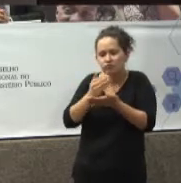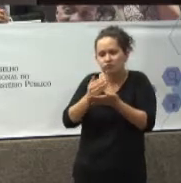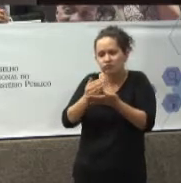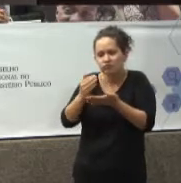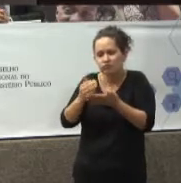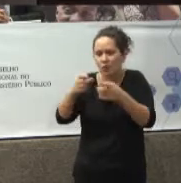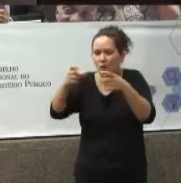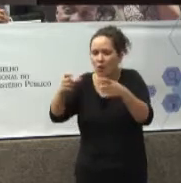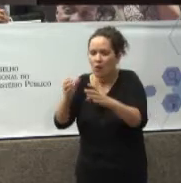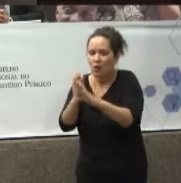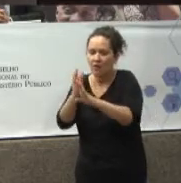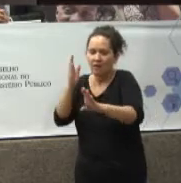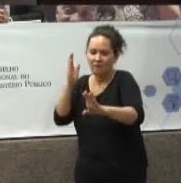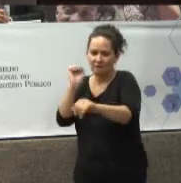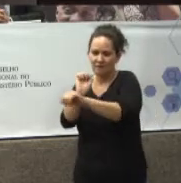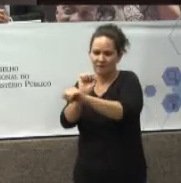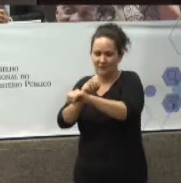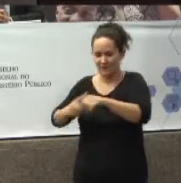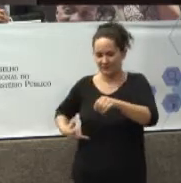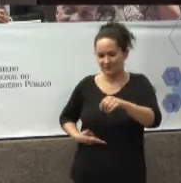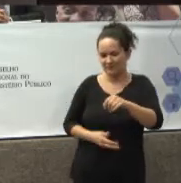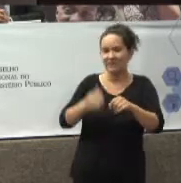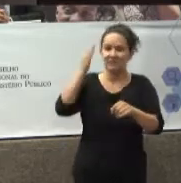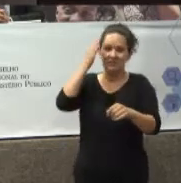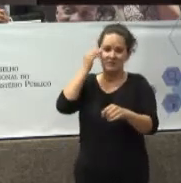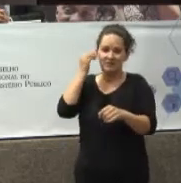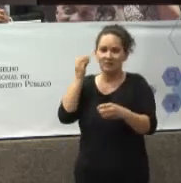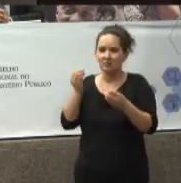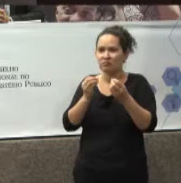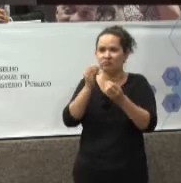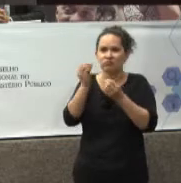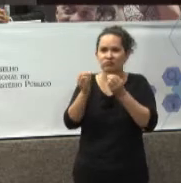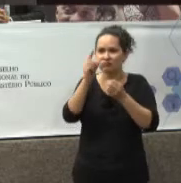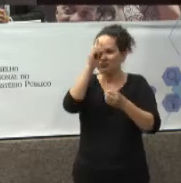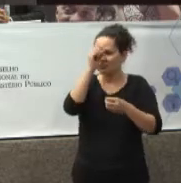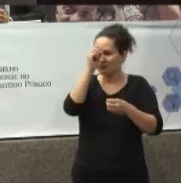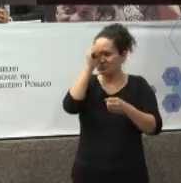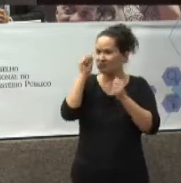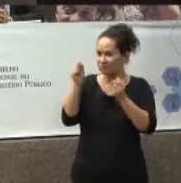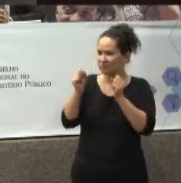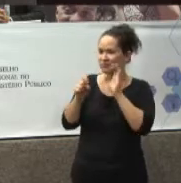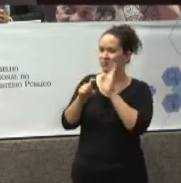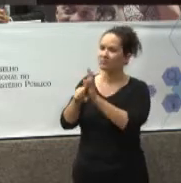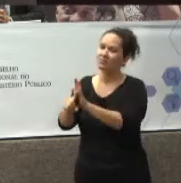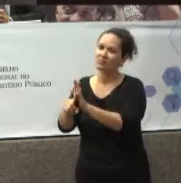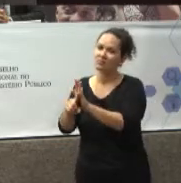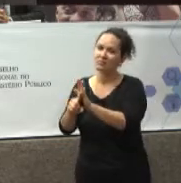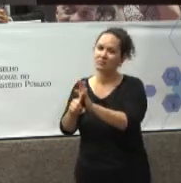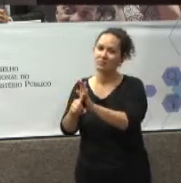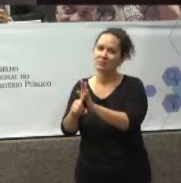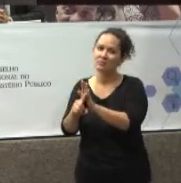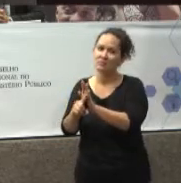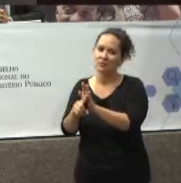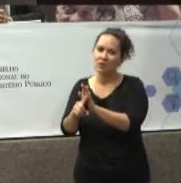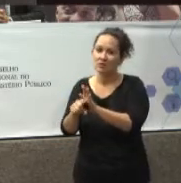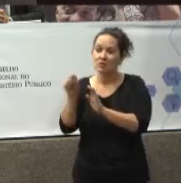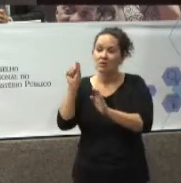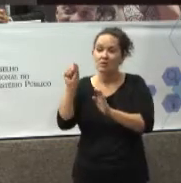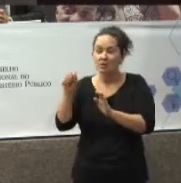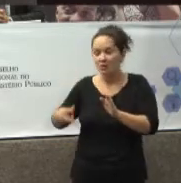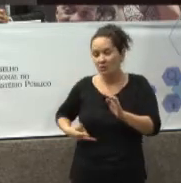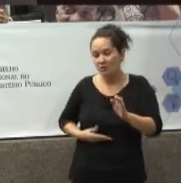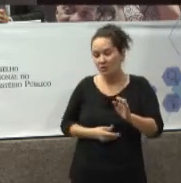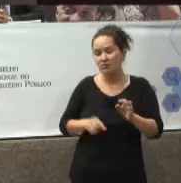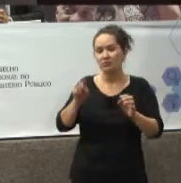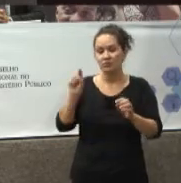fila de espera de cirurgia ele sabe quais os hospitais que estão fornecendo estão fazendo aquele tipo de cirurgia